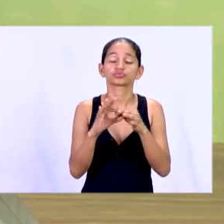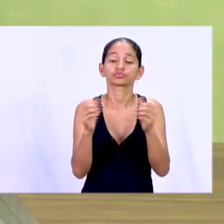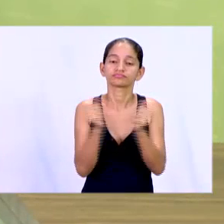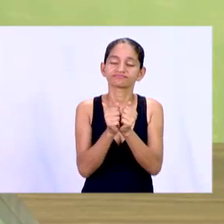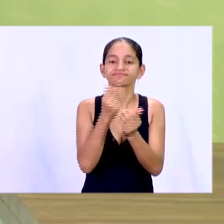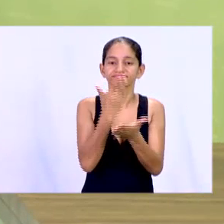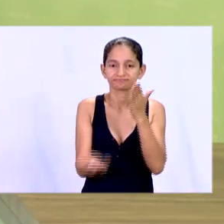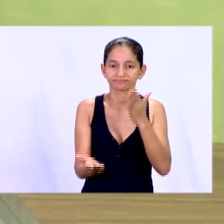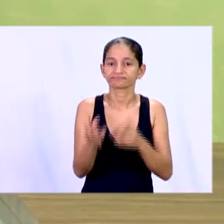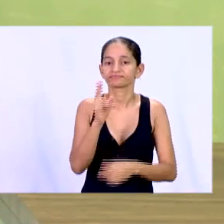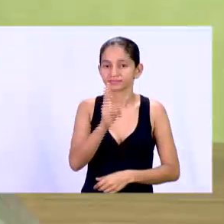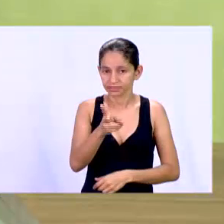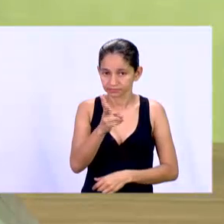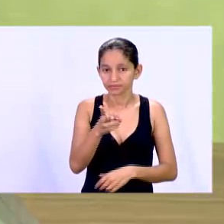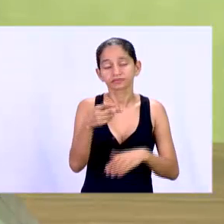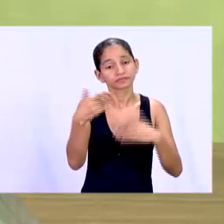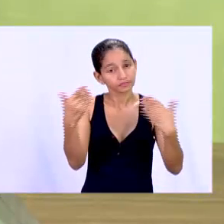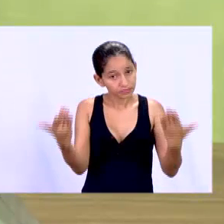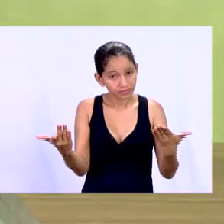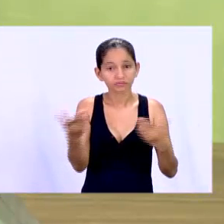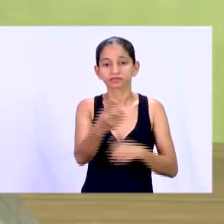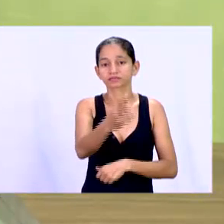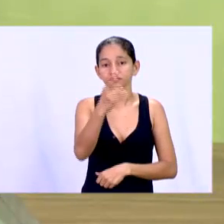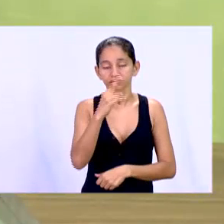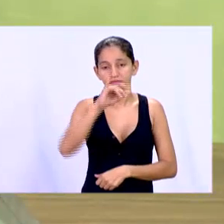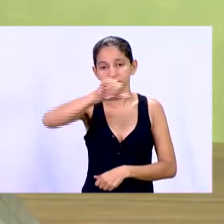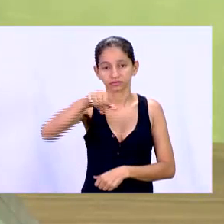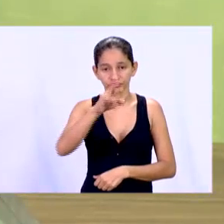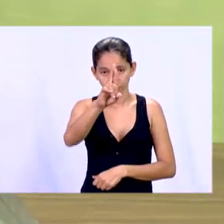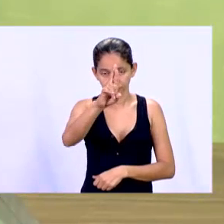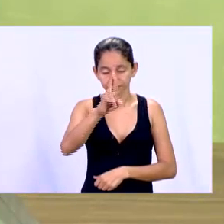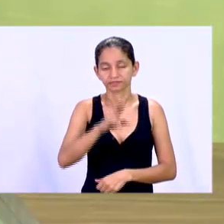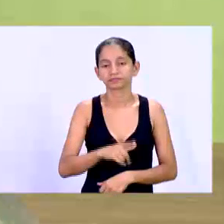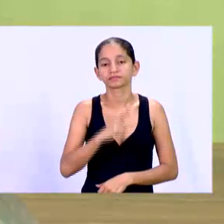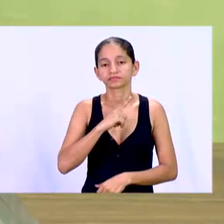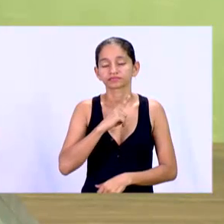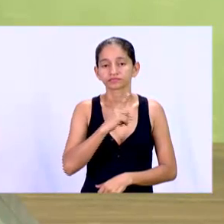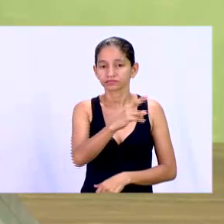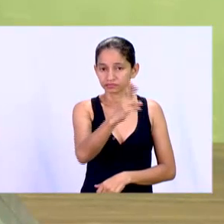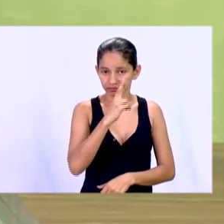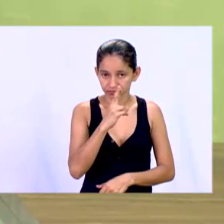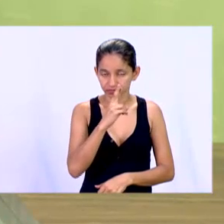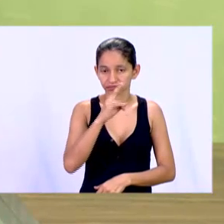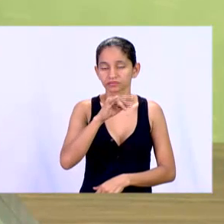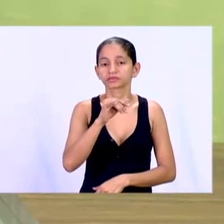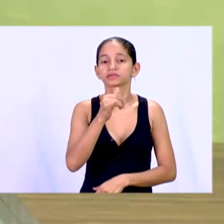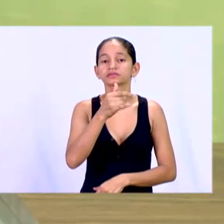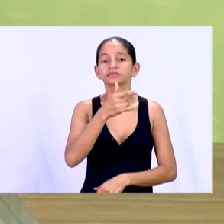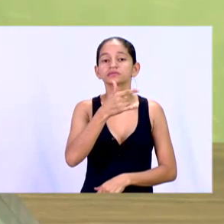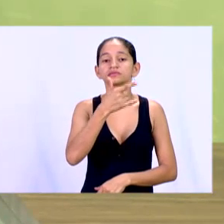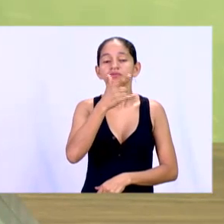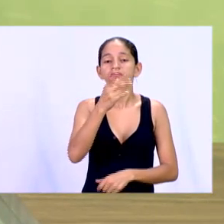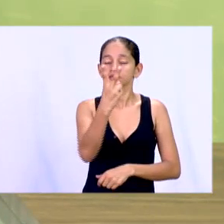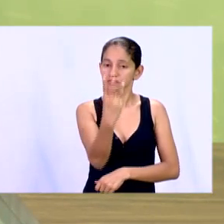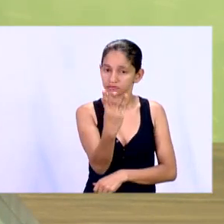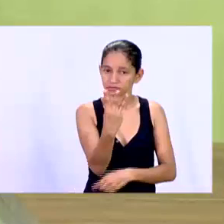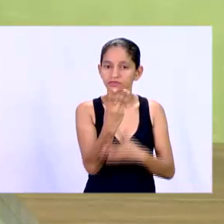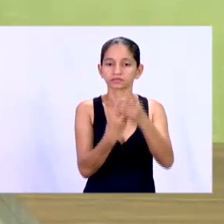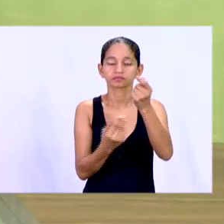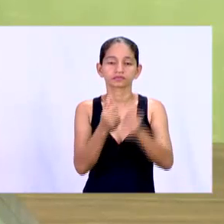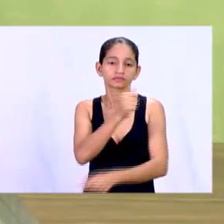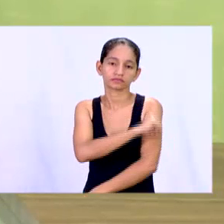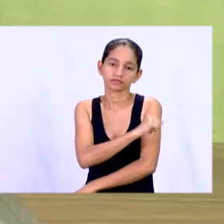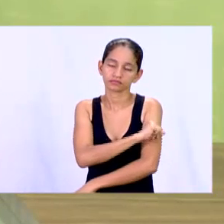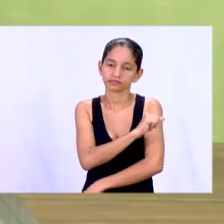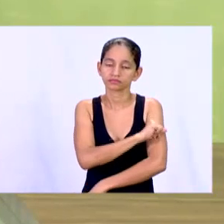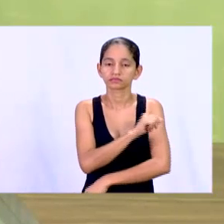produção. Uma outra resposta vem de Jaru, né, da Josiel, a Jennifer, do Jackson e do